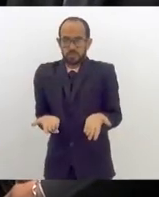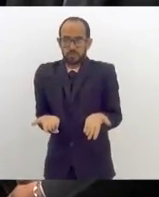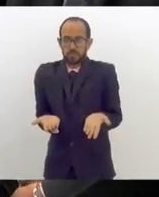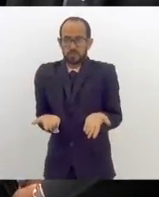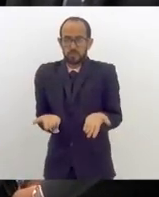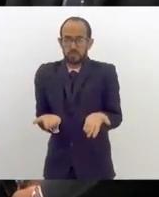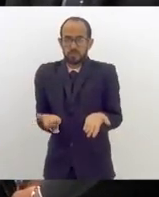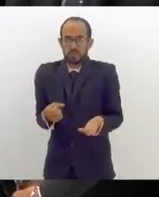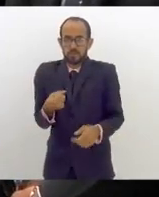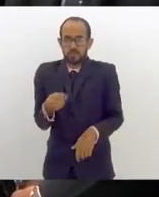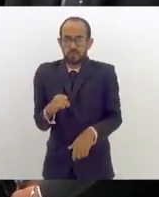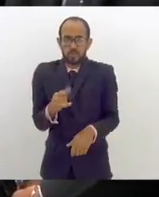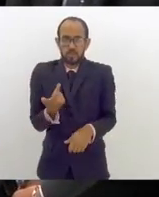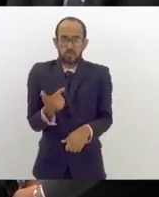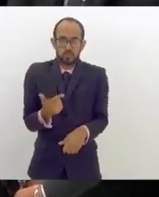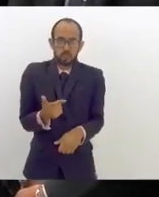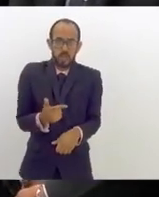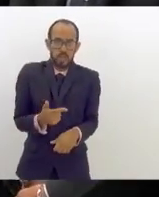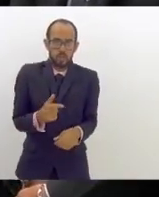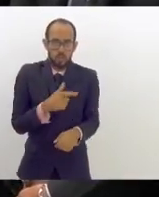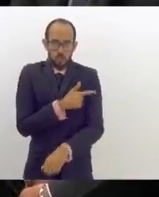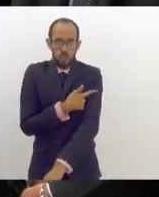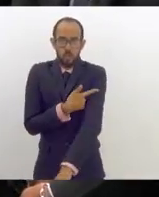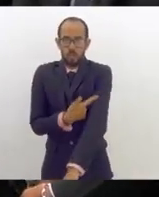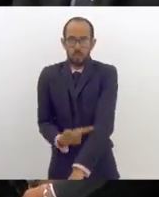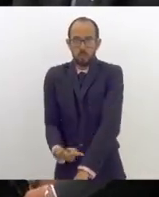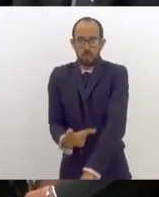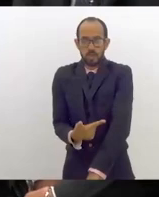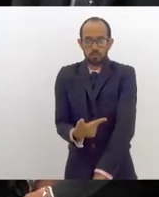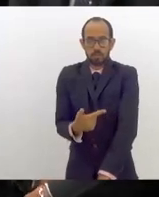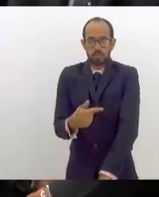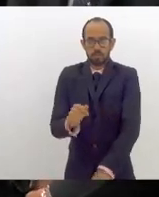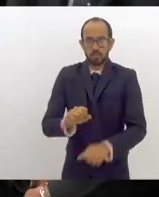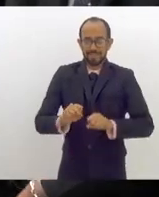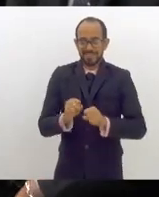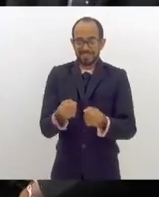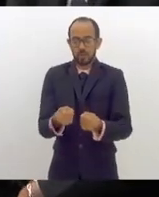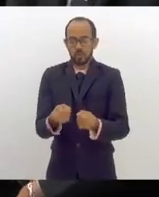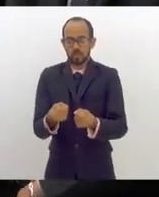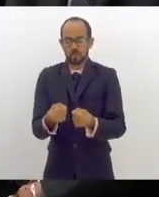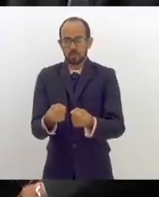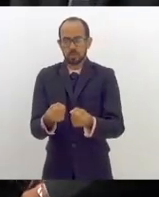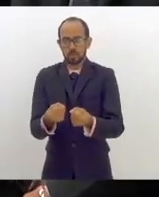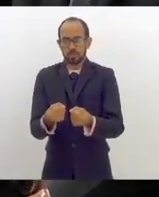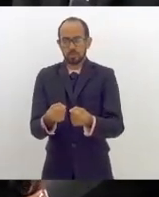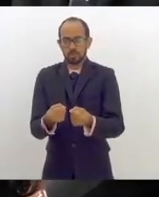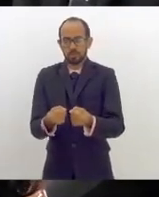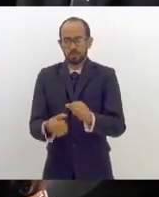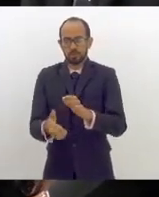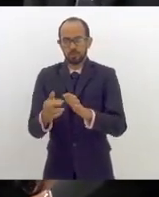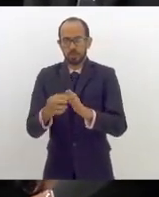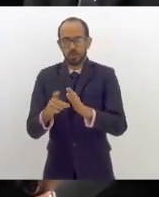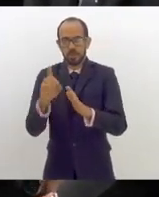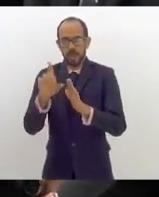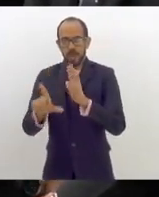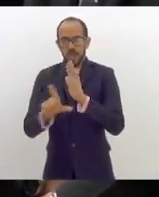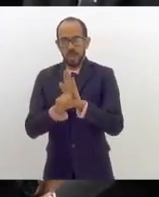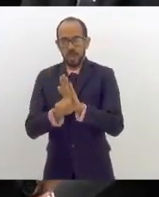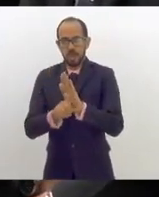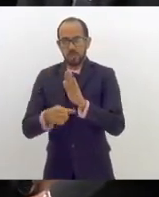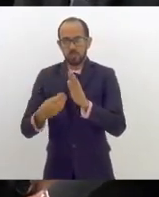nós não tivermos um comportamento aqui de dar a segurança necessária para que a normatividade vigente